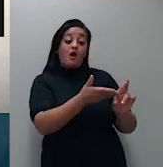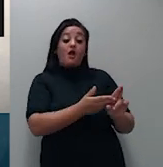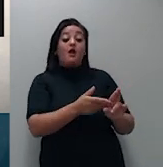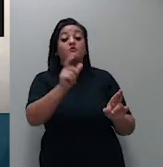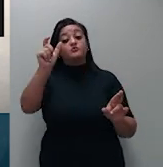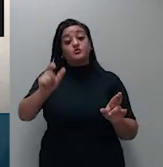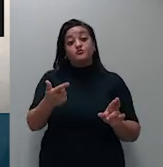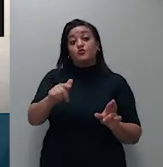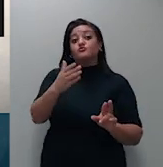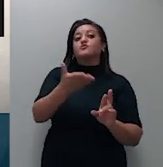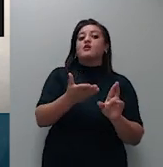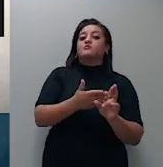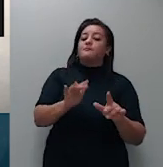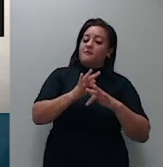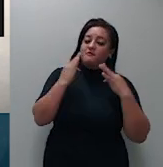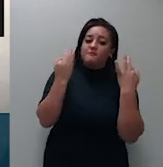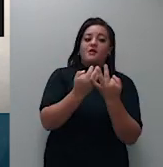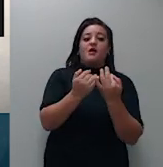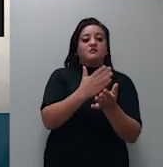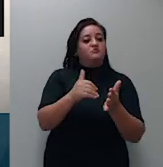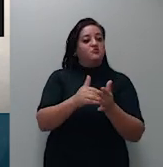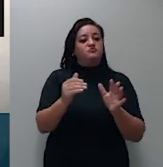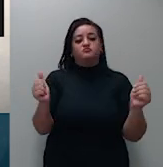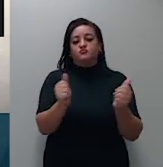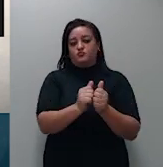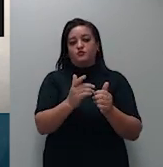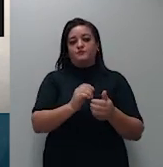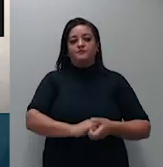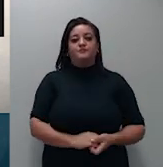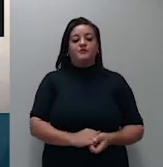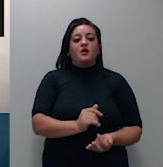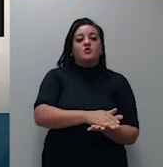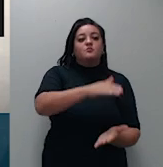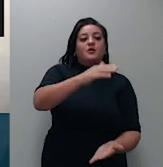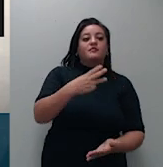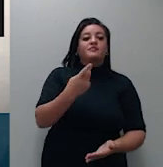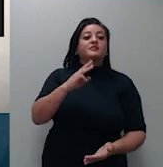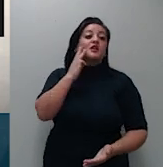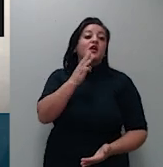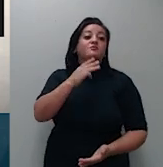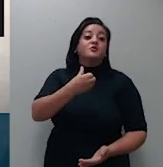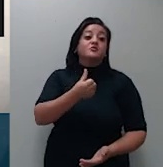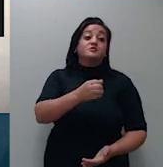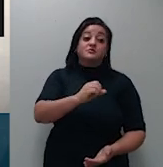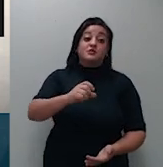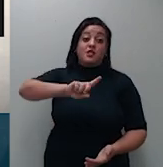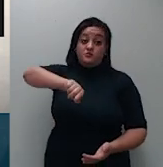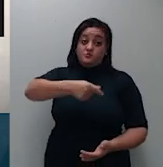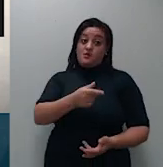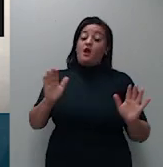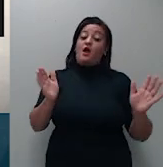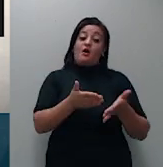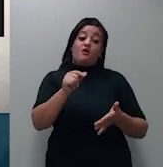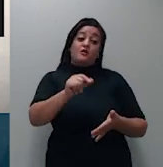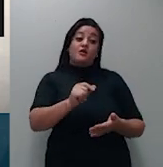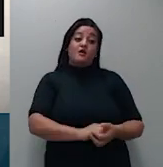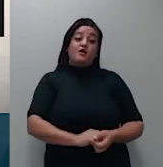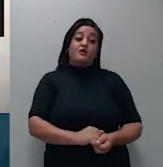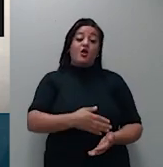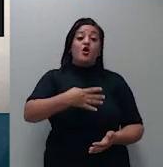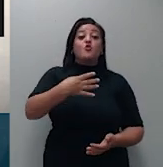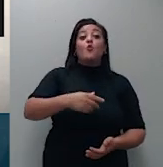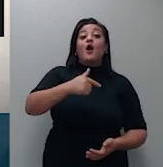são familiares e no montante 3600000 e não como agora 42